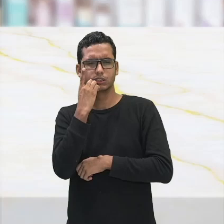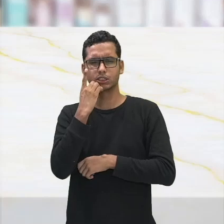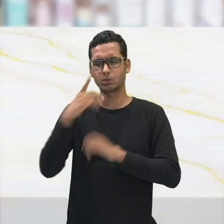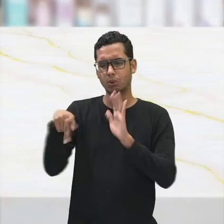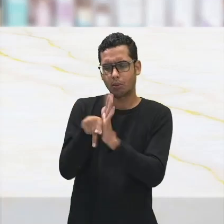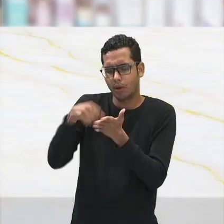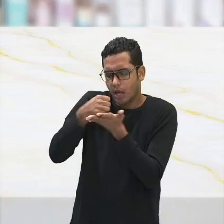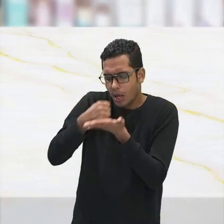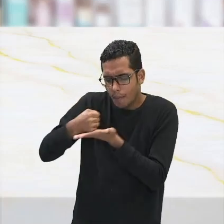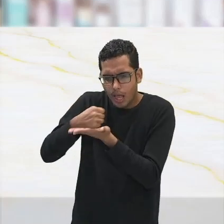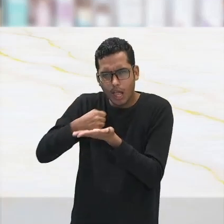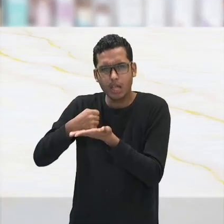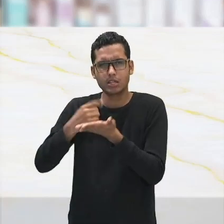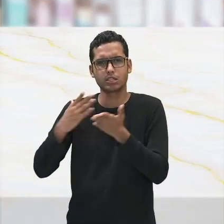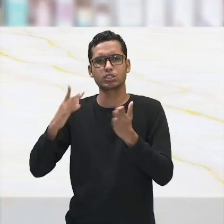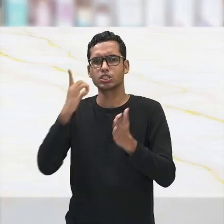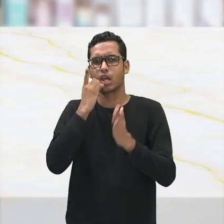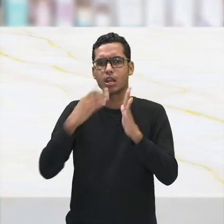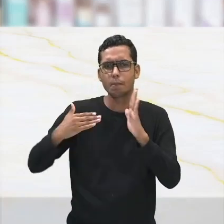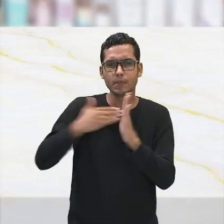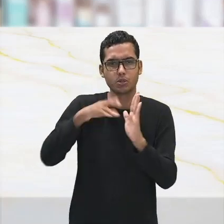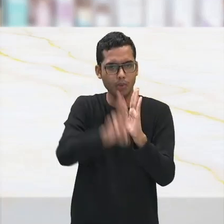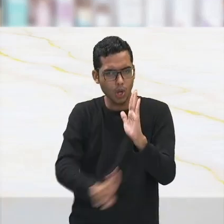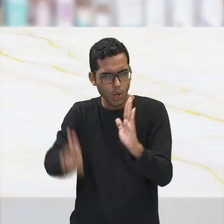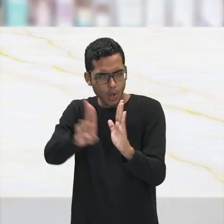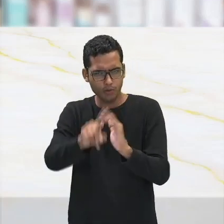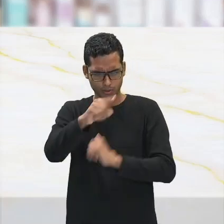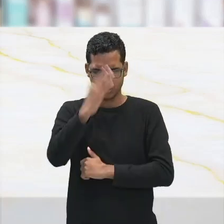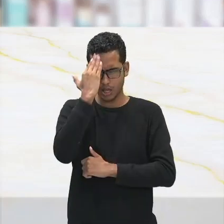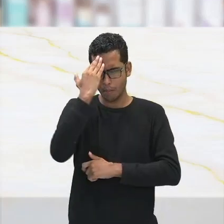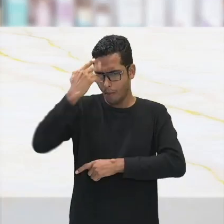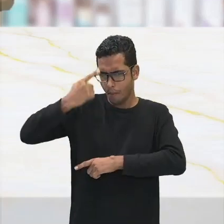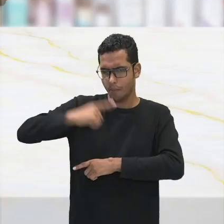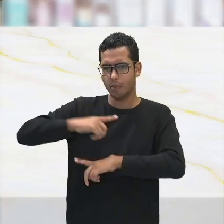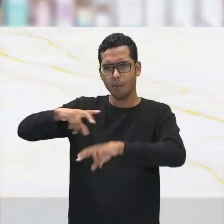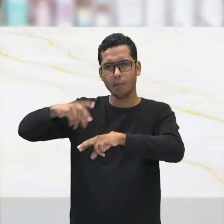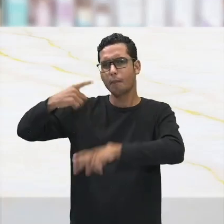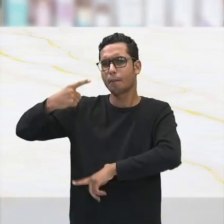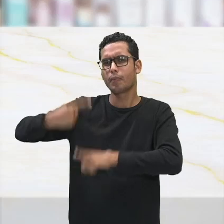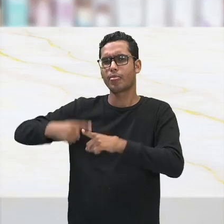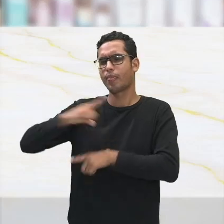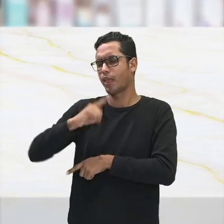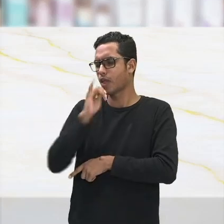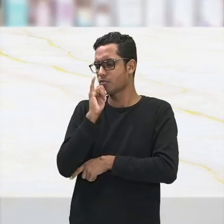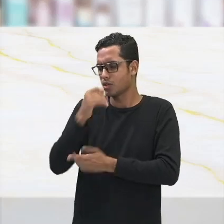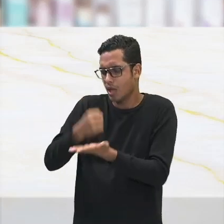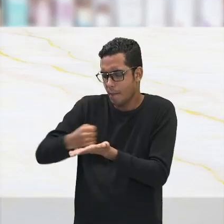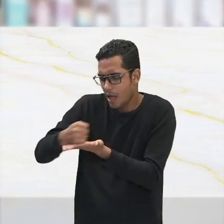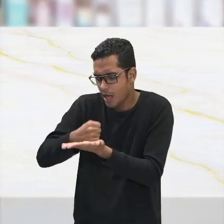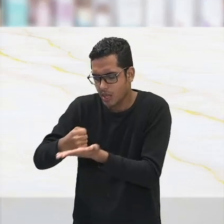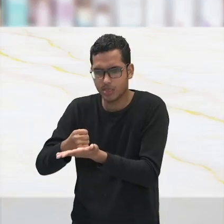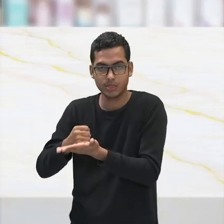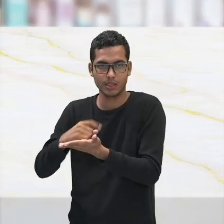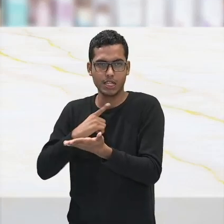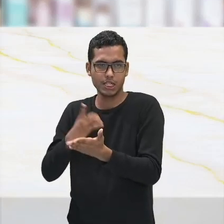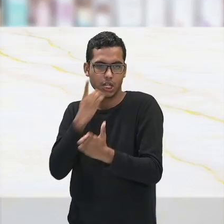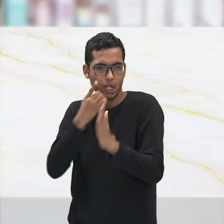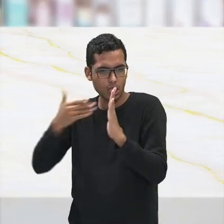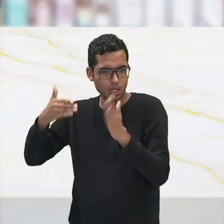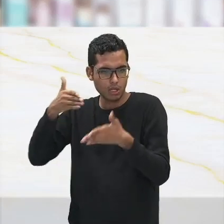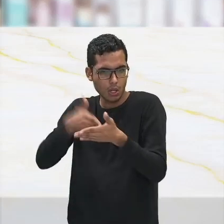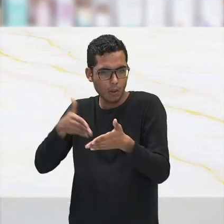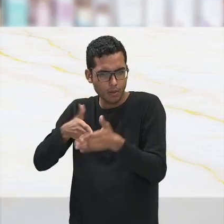Você sabe os motivos do prazo de validade ser tão importante nos